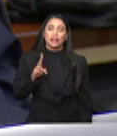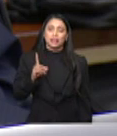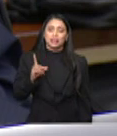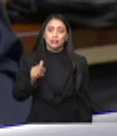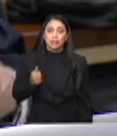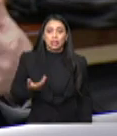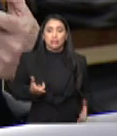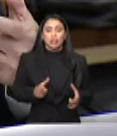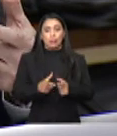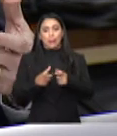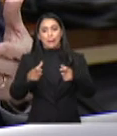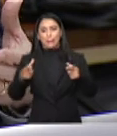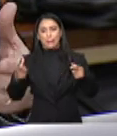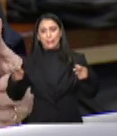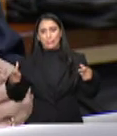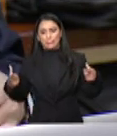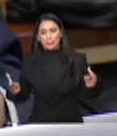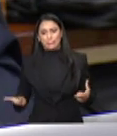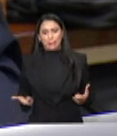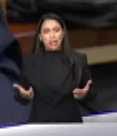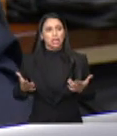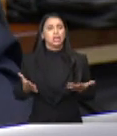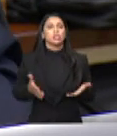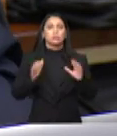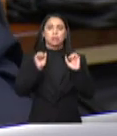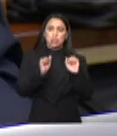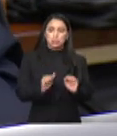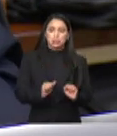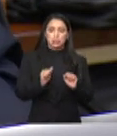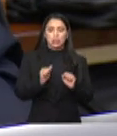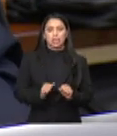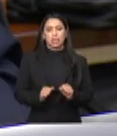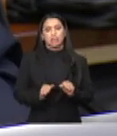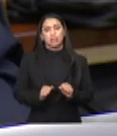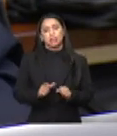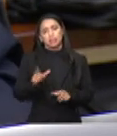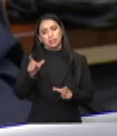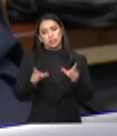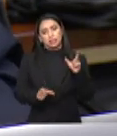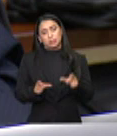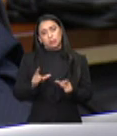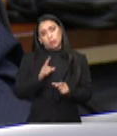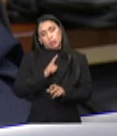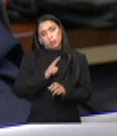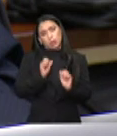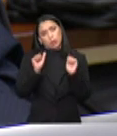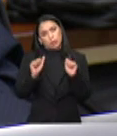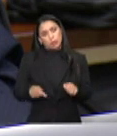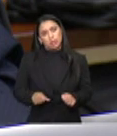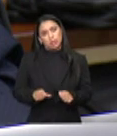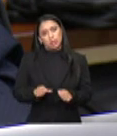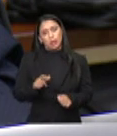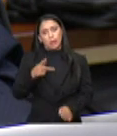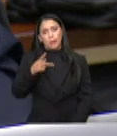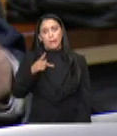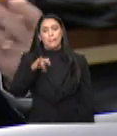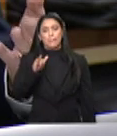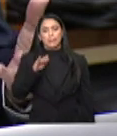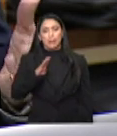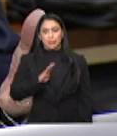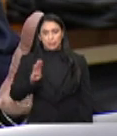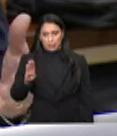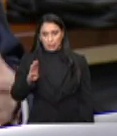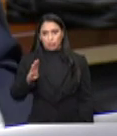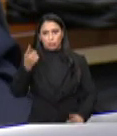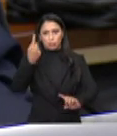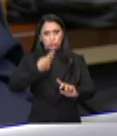e de possibilidades e de reconhecimento a essas pessoas tem o potencial de dobrar o PIB do país,